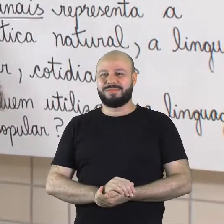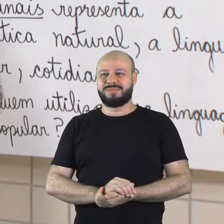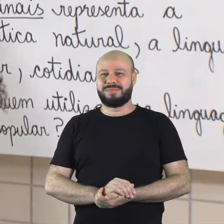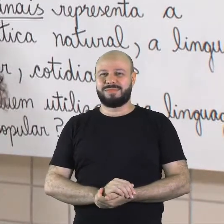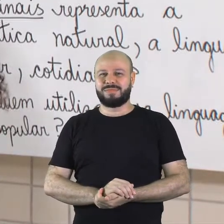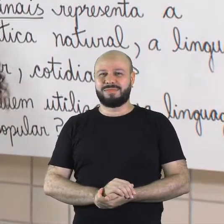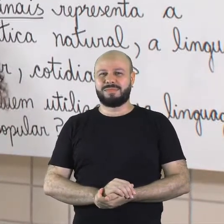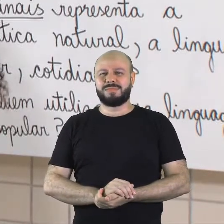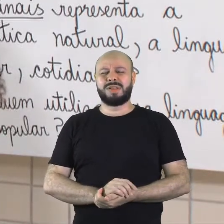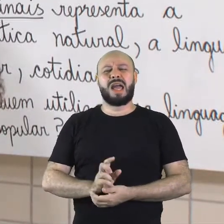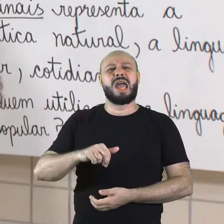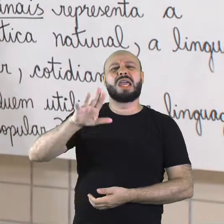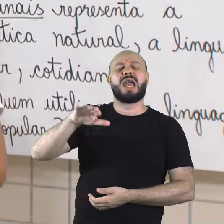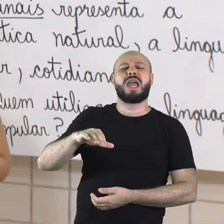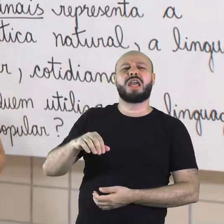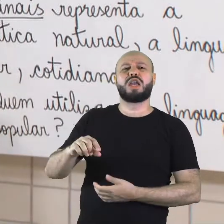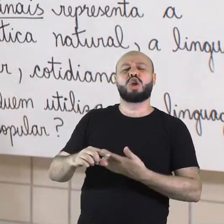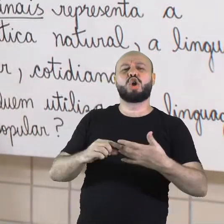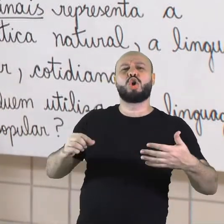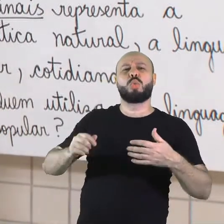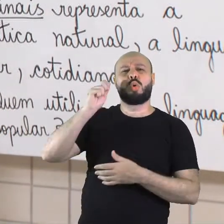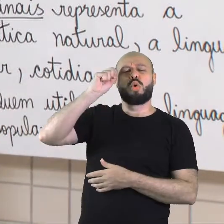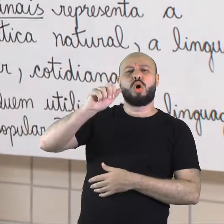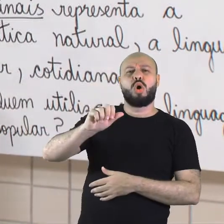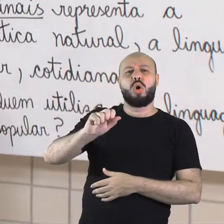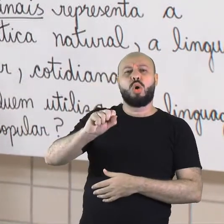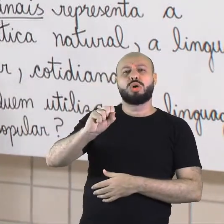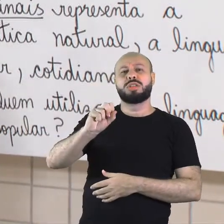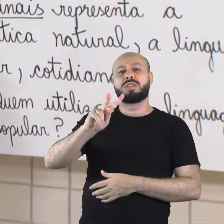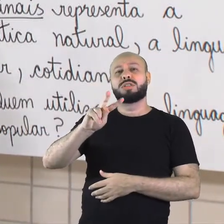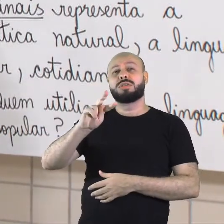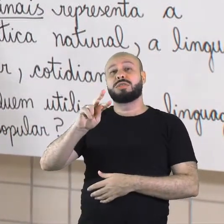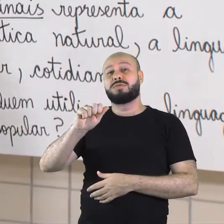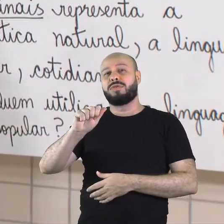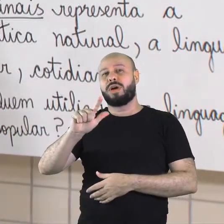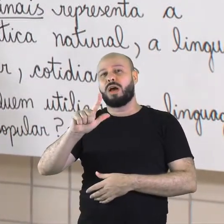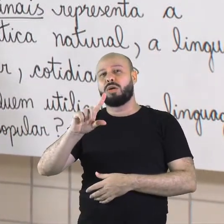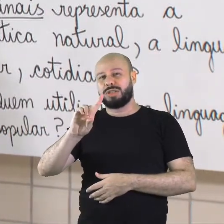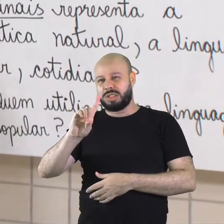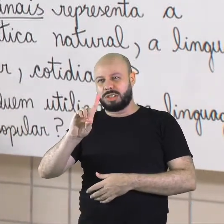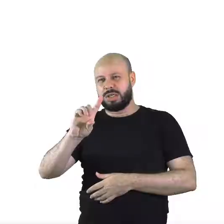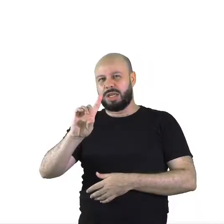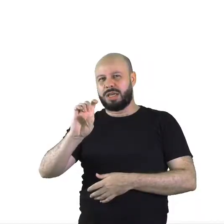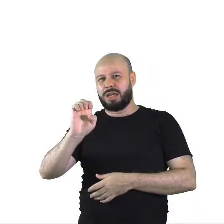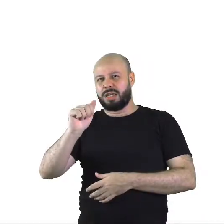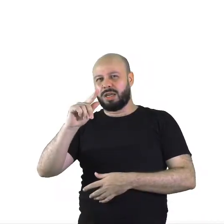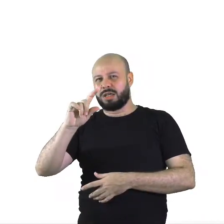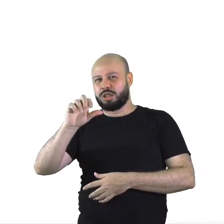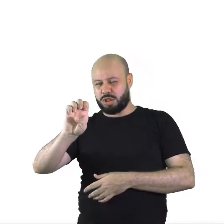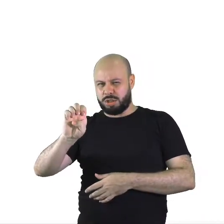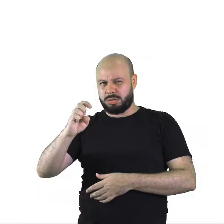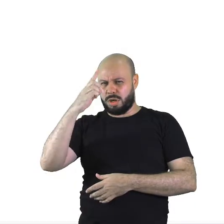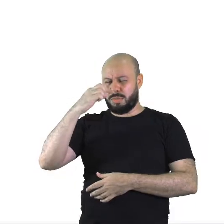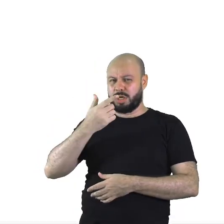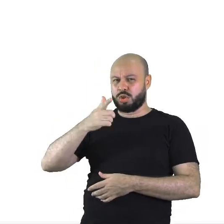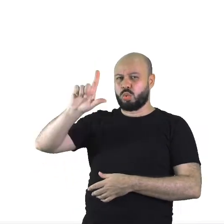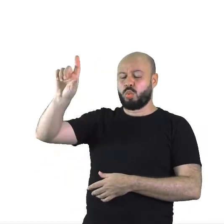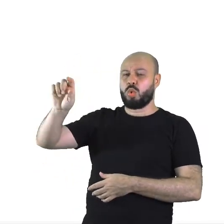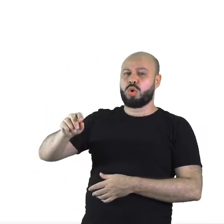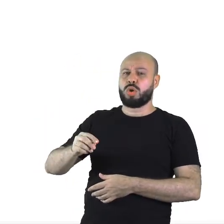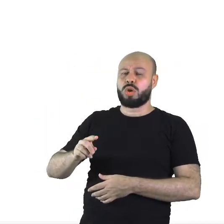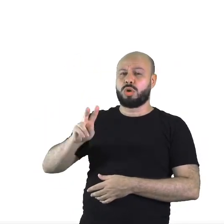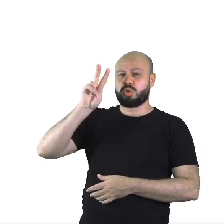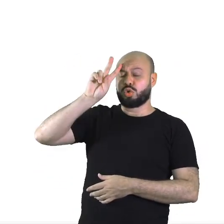Mas quem é Oswald de Andrade? Vamos ver aqui na outra imagem, um pouquinho, uma rápida mini biografia